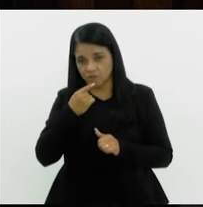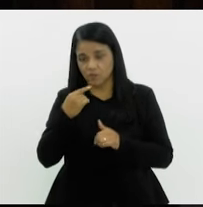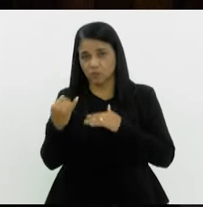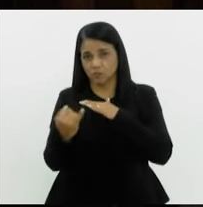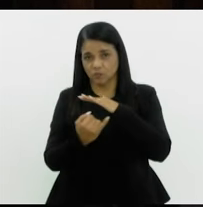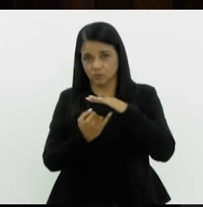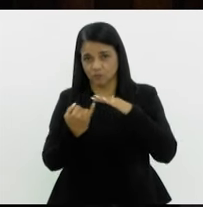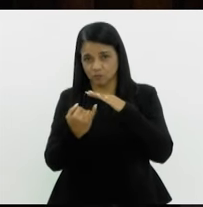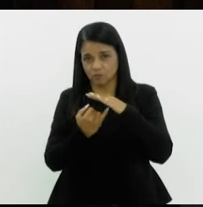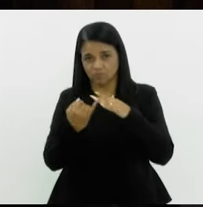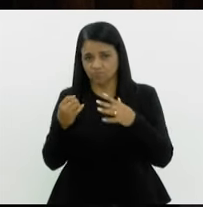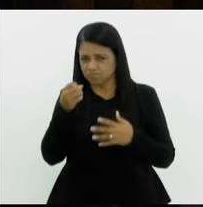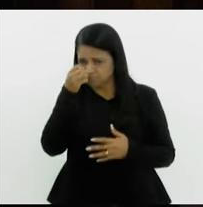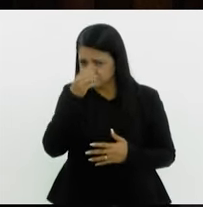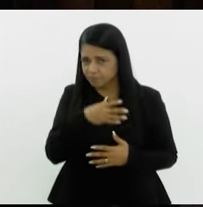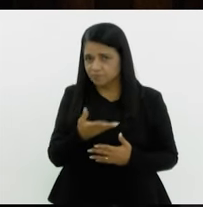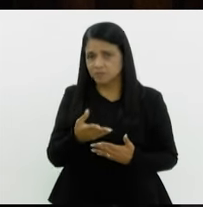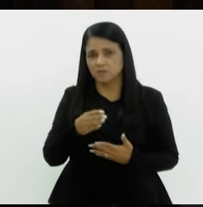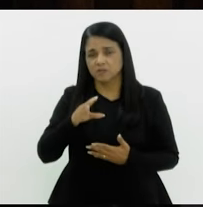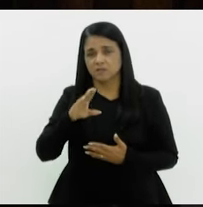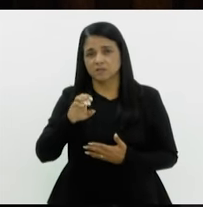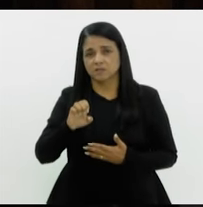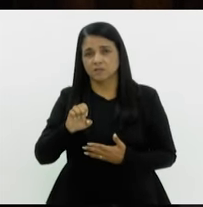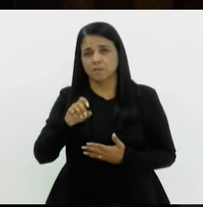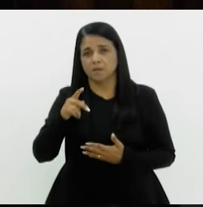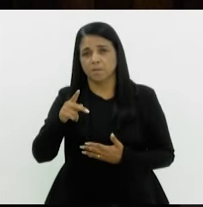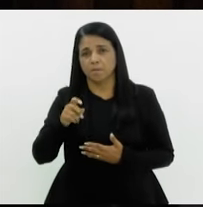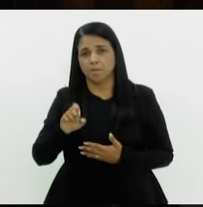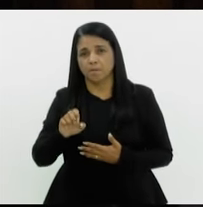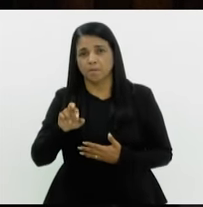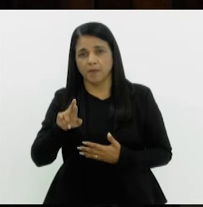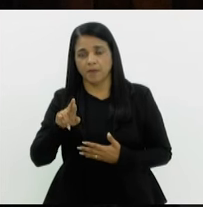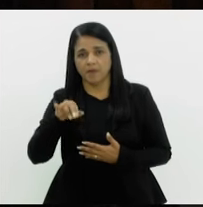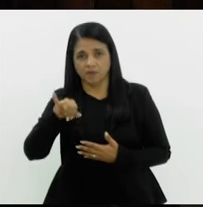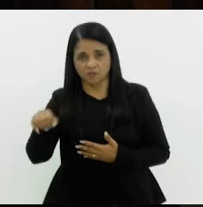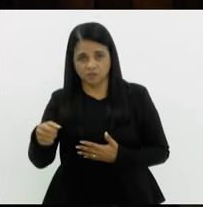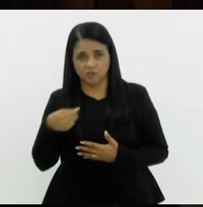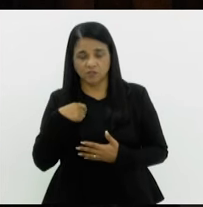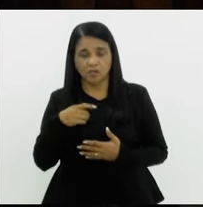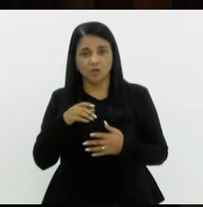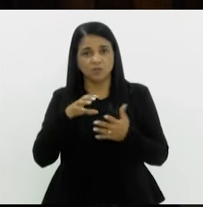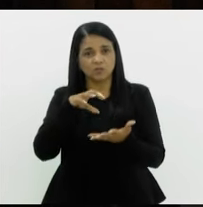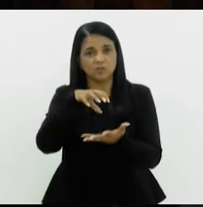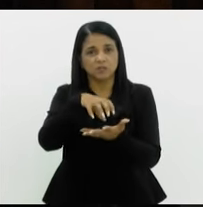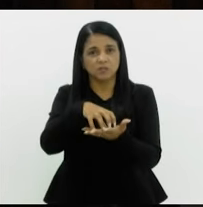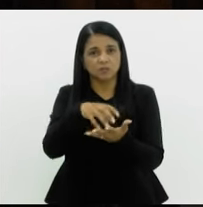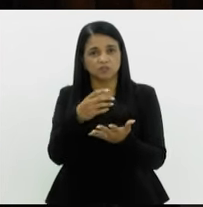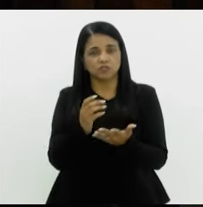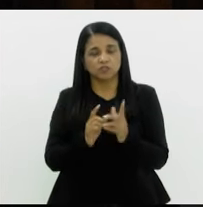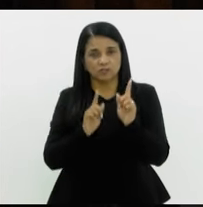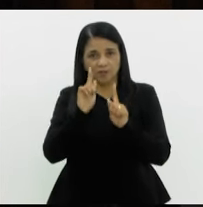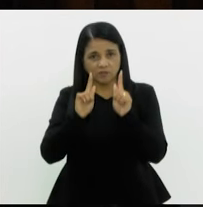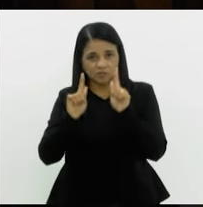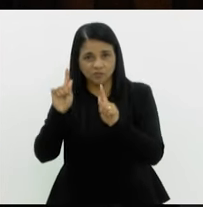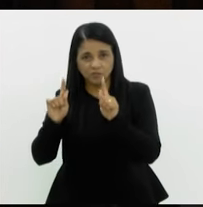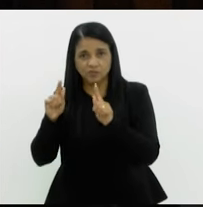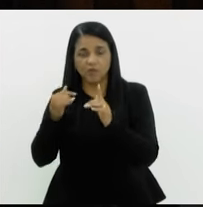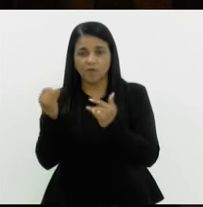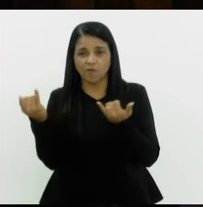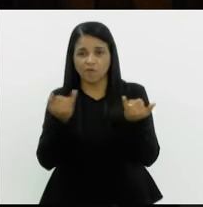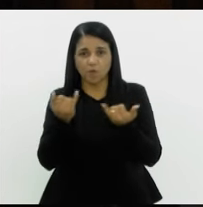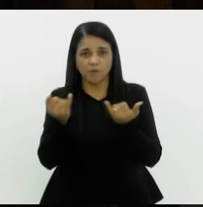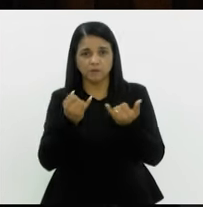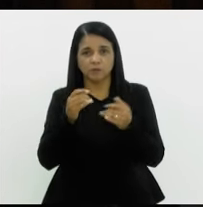forma abrupta. O CEPERJ é o nosso centro de estatística, que deveria produzir informações sobre o Rio de Janeiro, tal